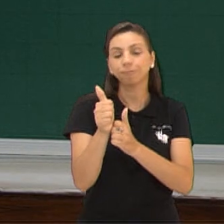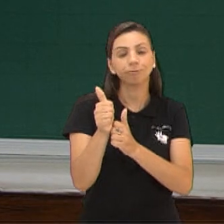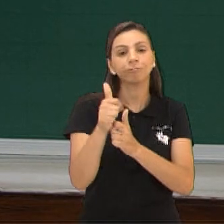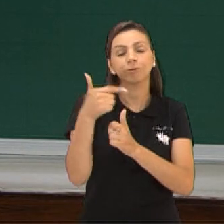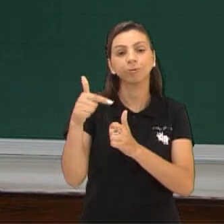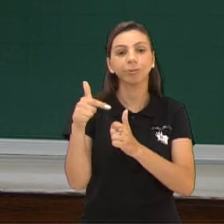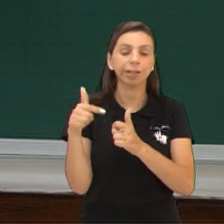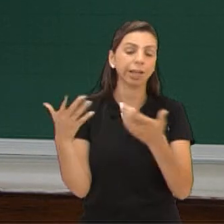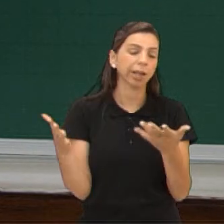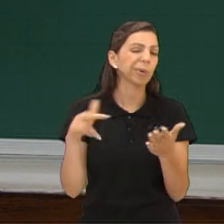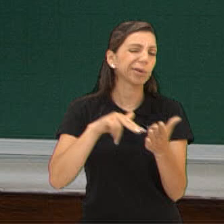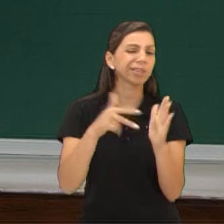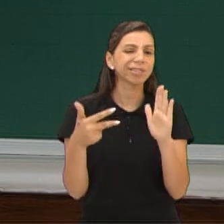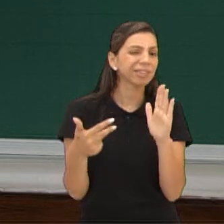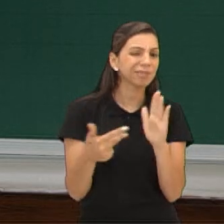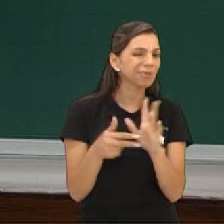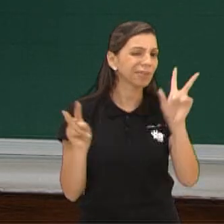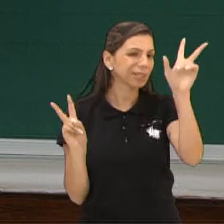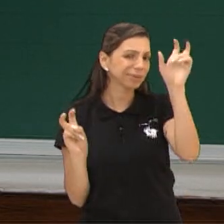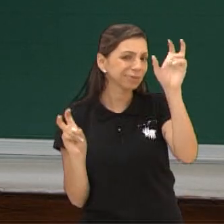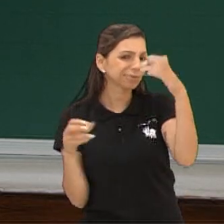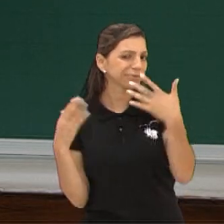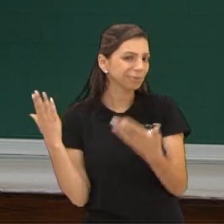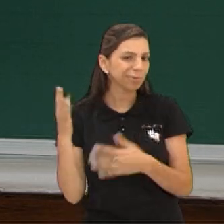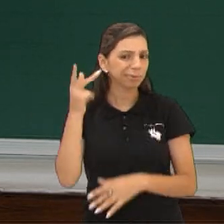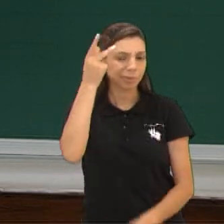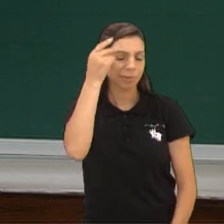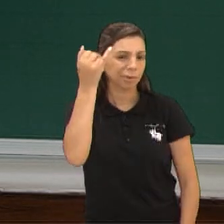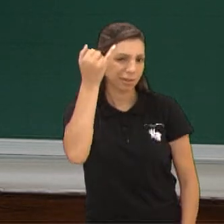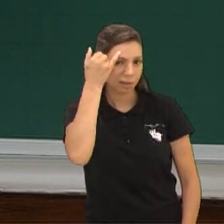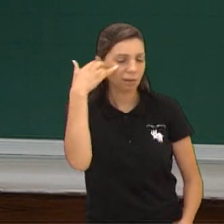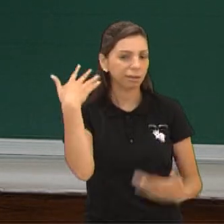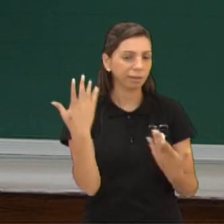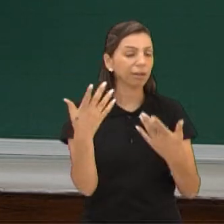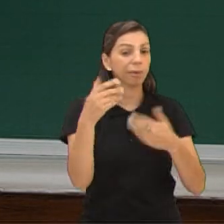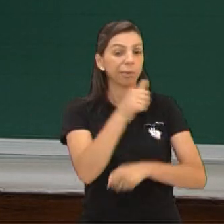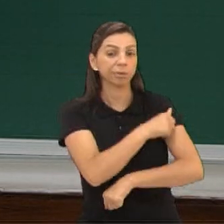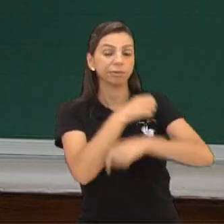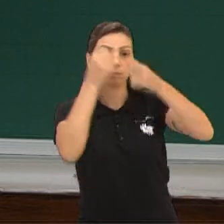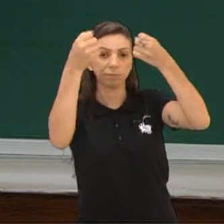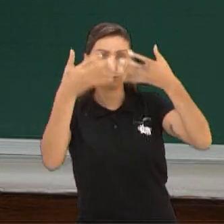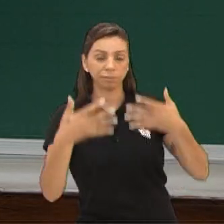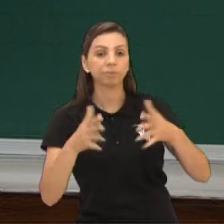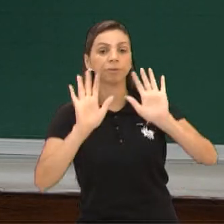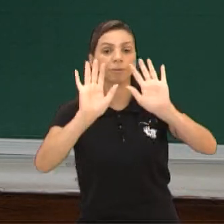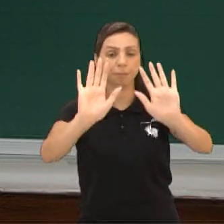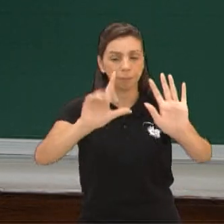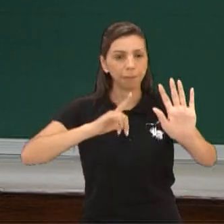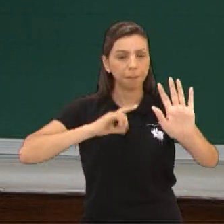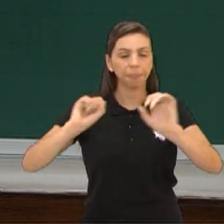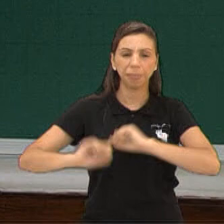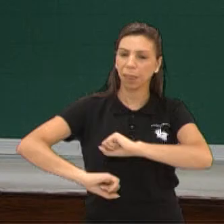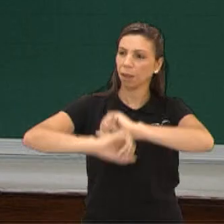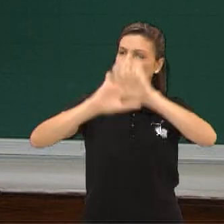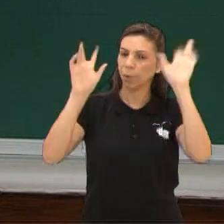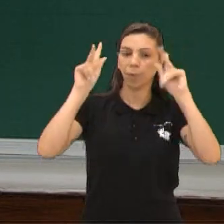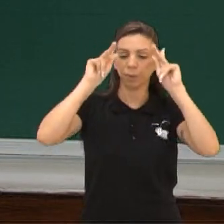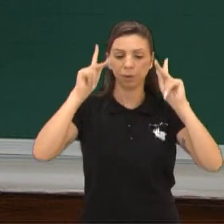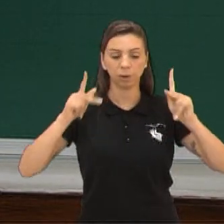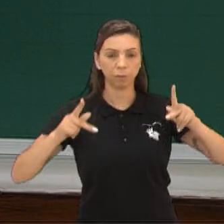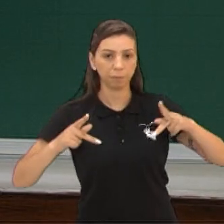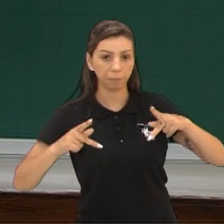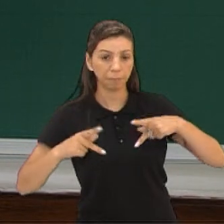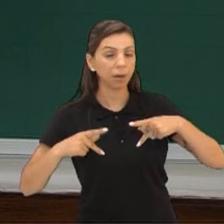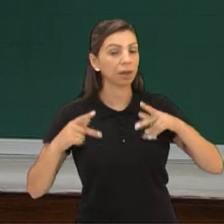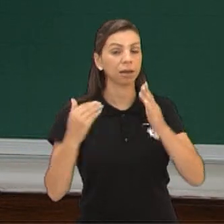que significa isso para o Kant? Bom, estudante, perceba, a grande questão é que esclarecer, então, seria o ser humano alcançar